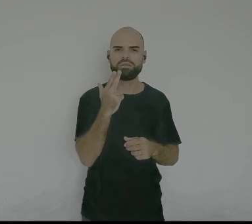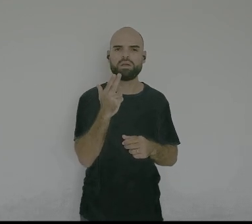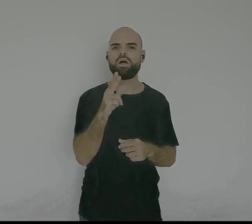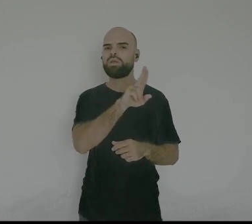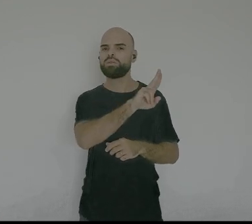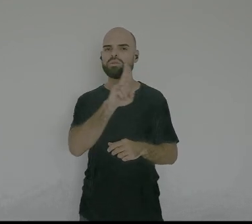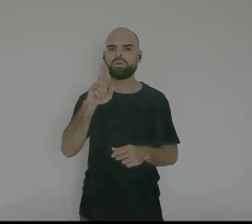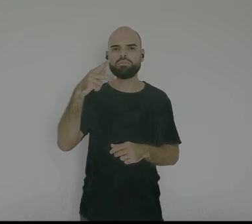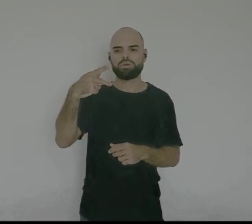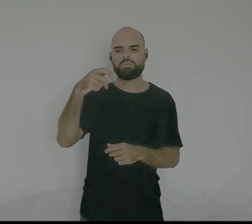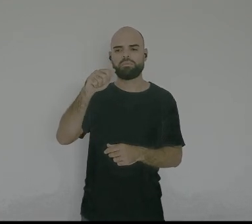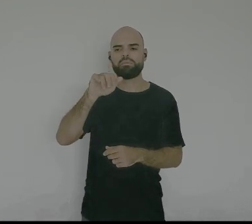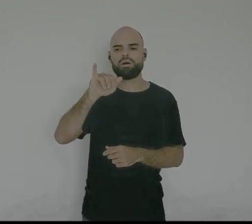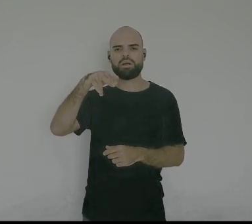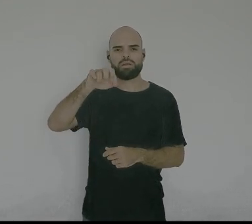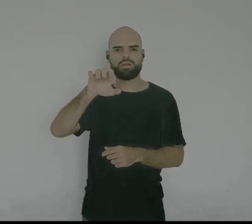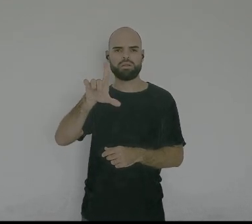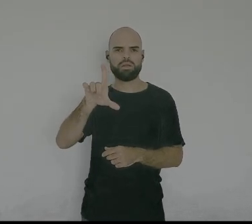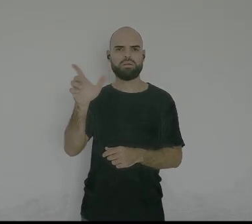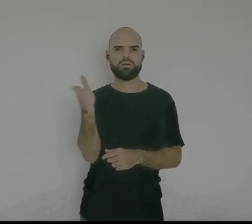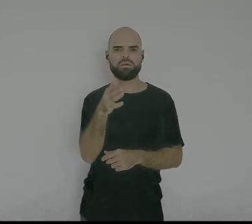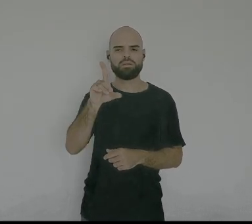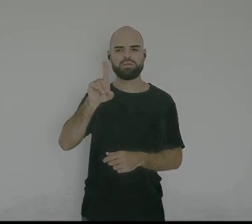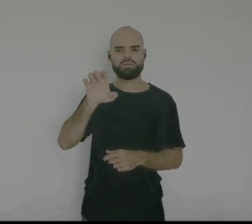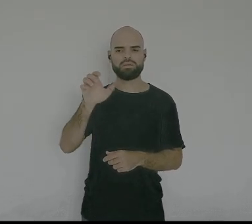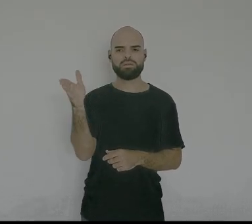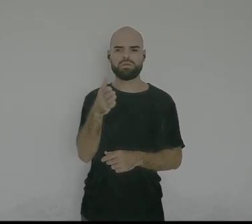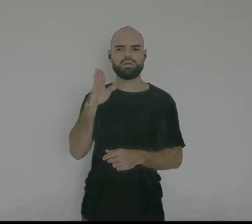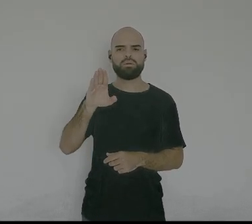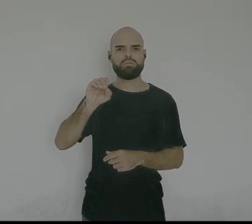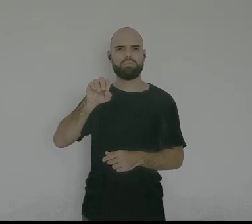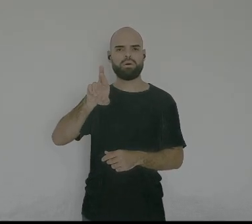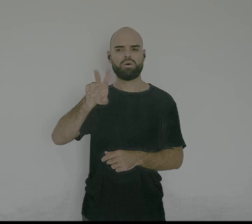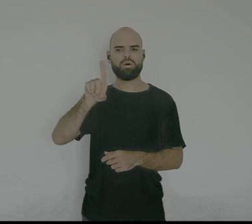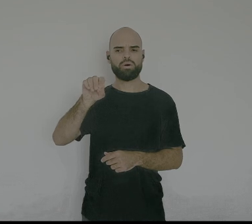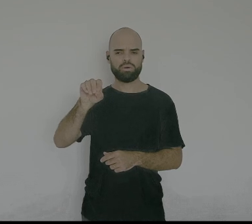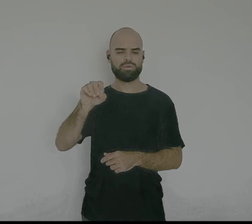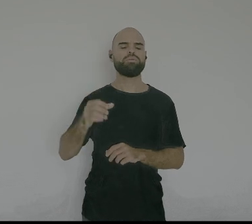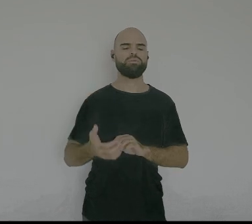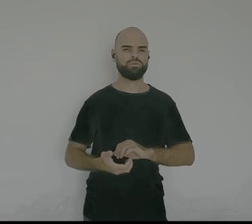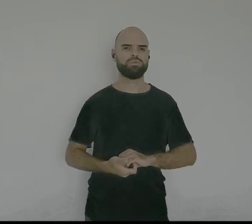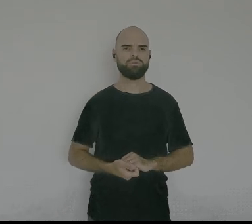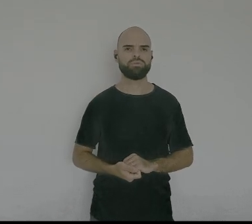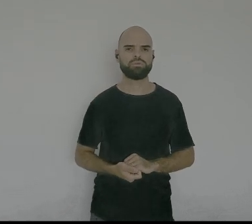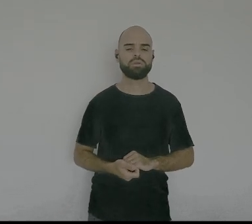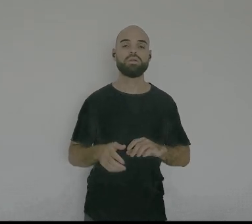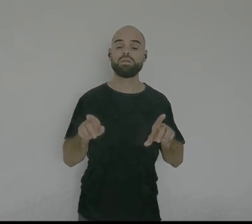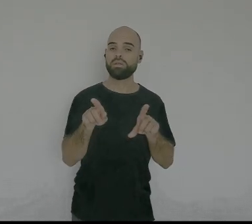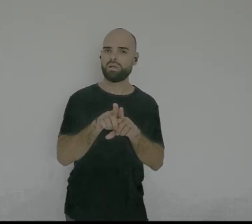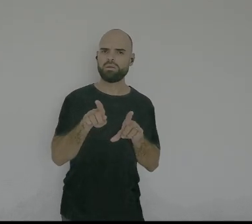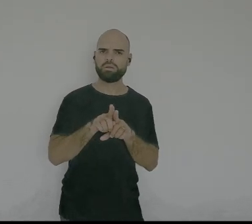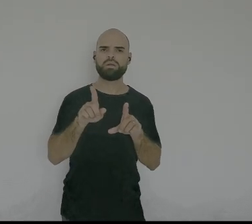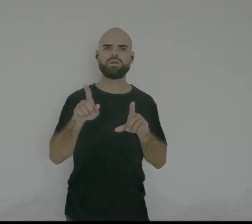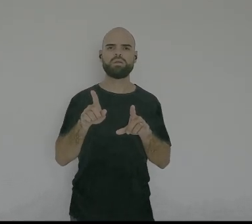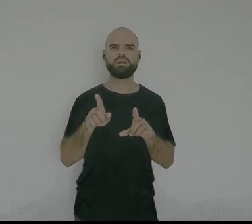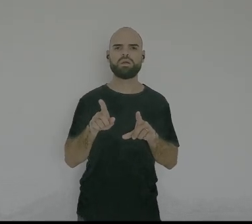que se quer medir. É o que normalmente se chama painel de bordo ou outro nome, dashboard, enfim.